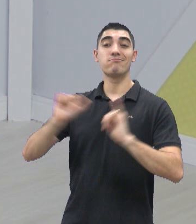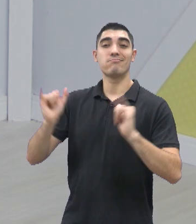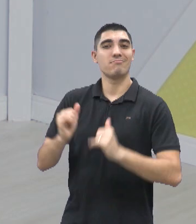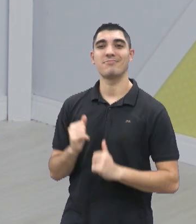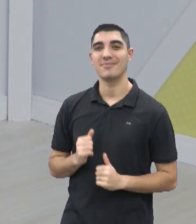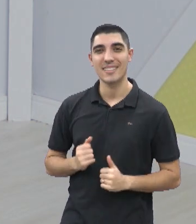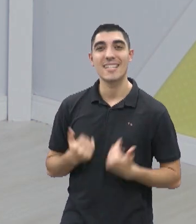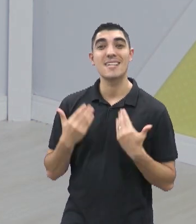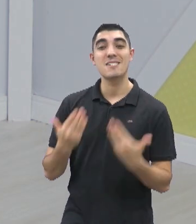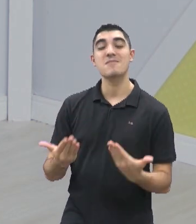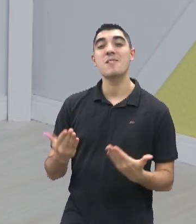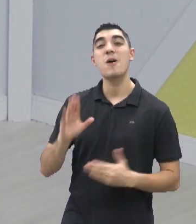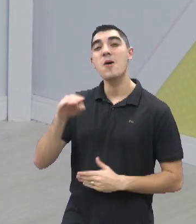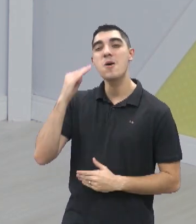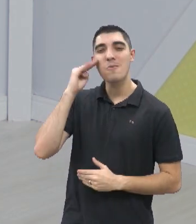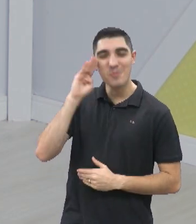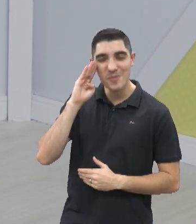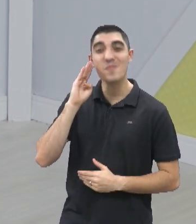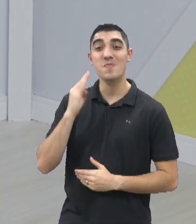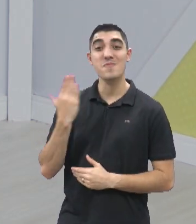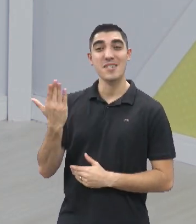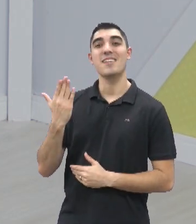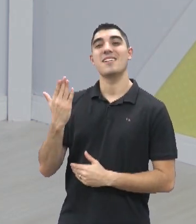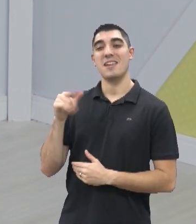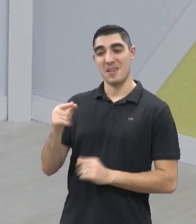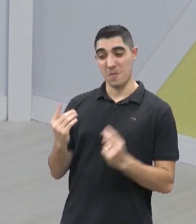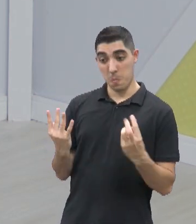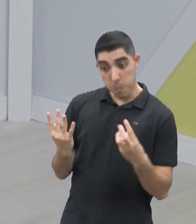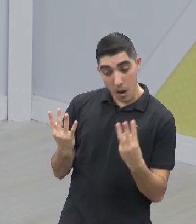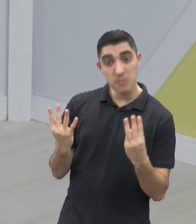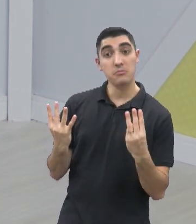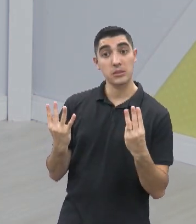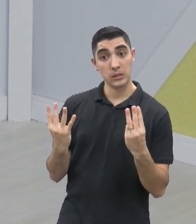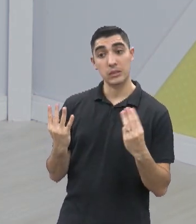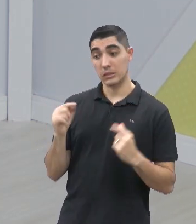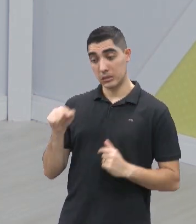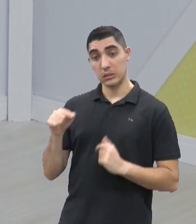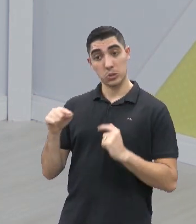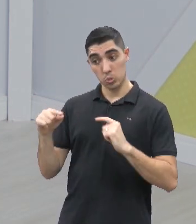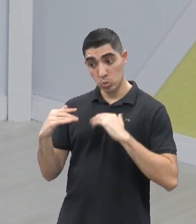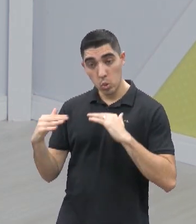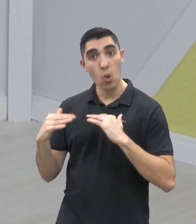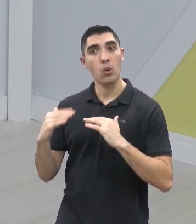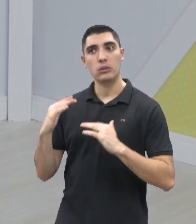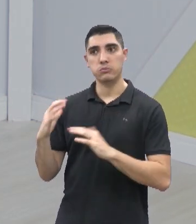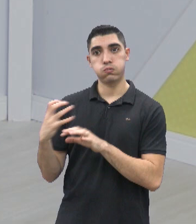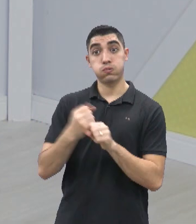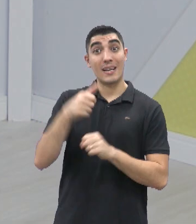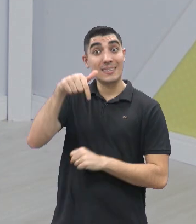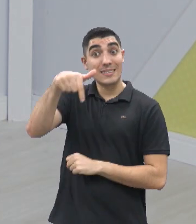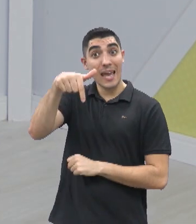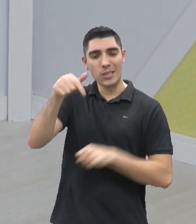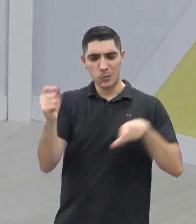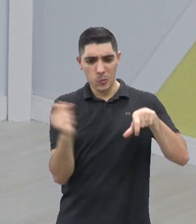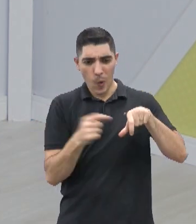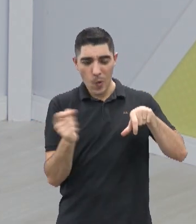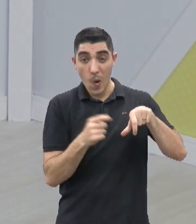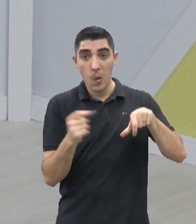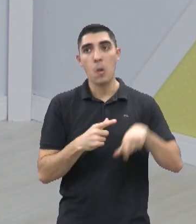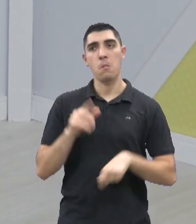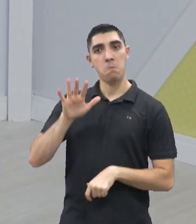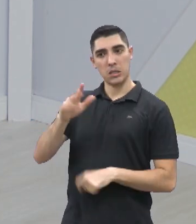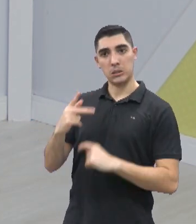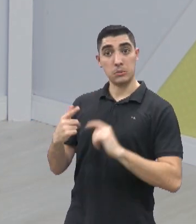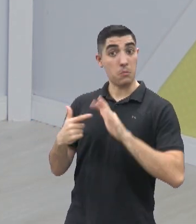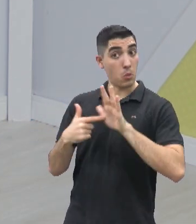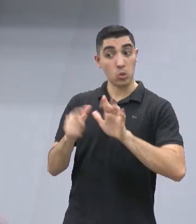é o seguinte, Brunão. 4-3, um jogo com 7 gols, mostrou a qualidade de ambas as equipes, mas o São José deu um